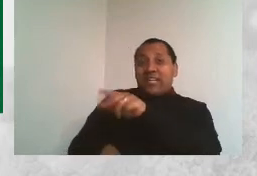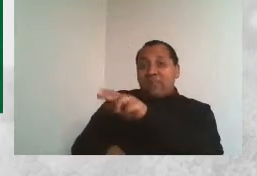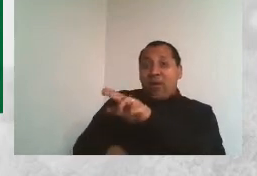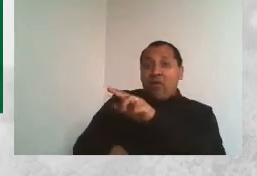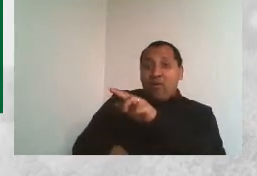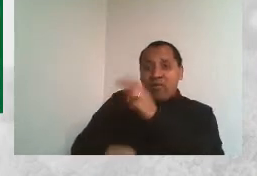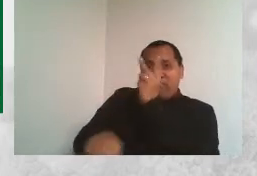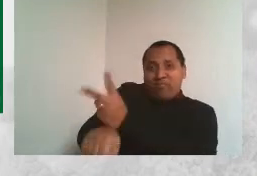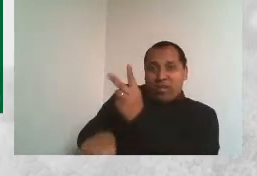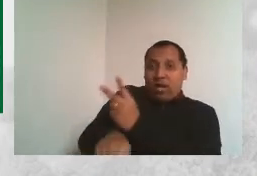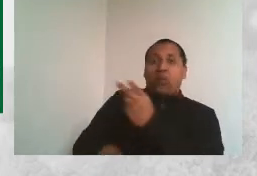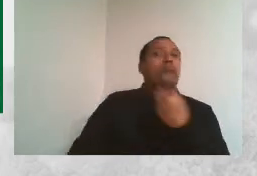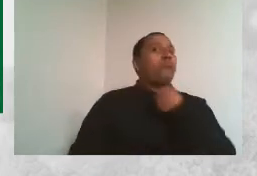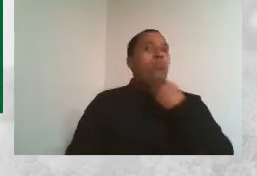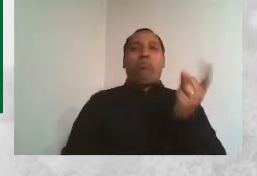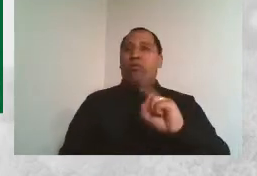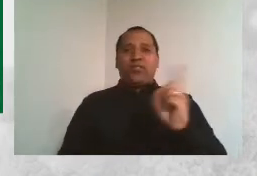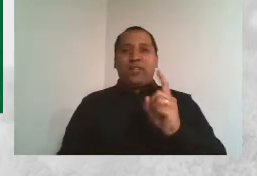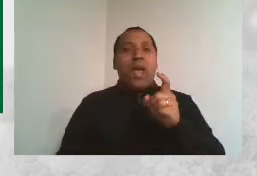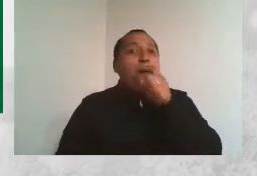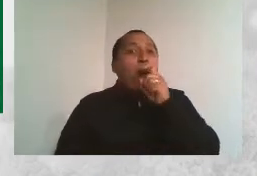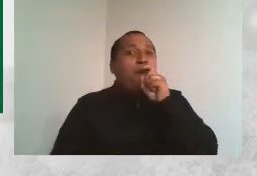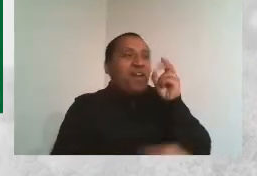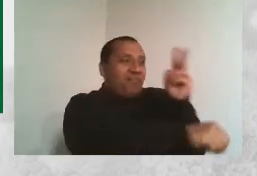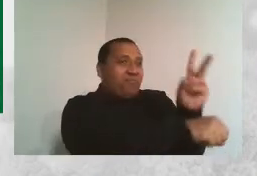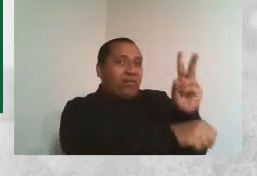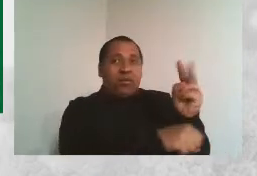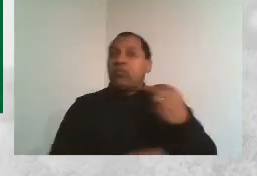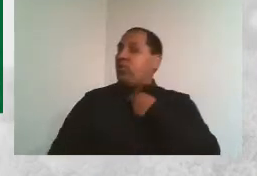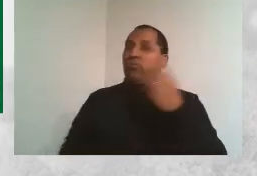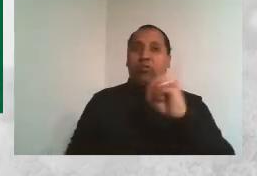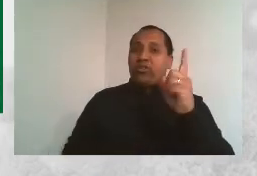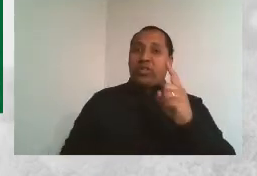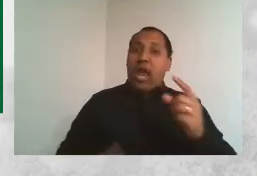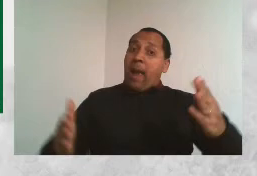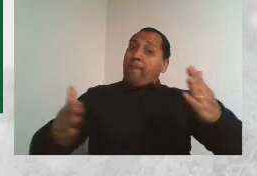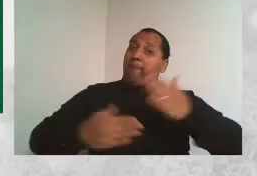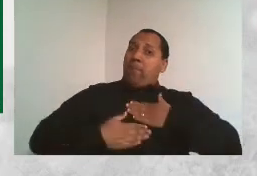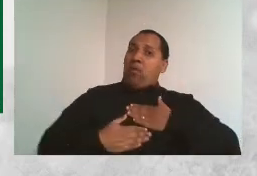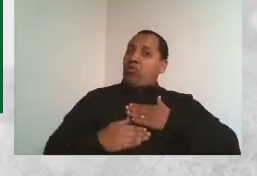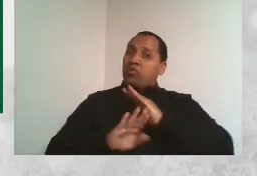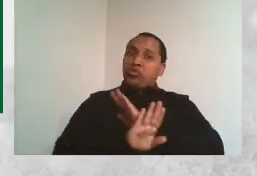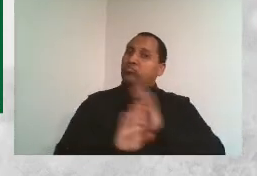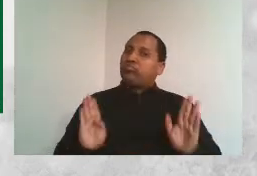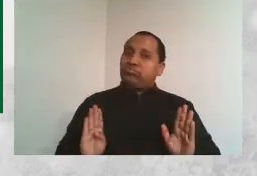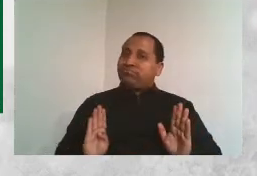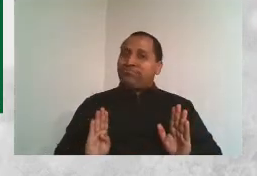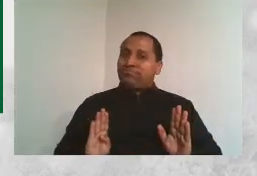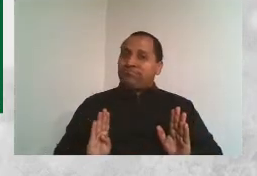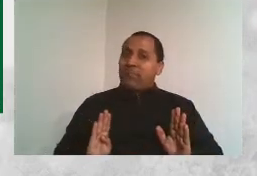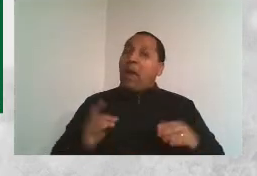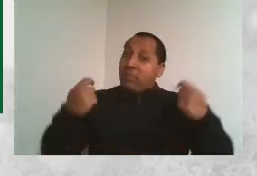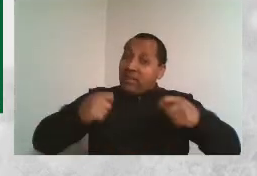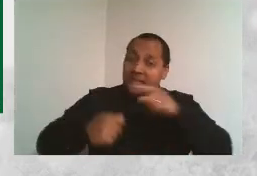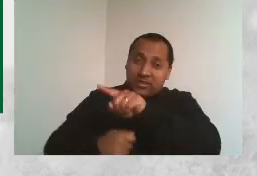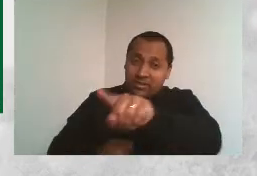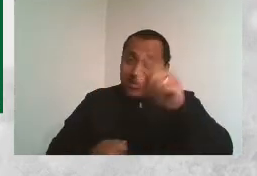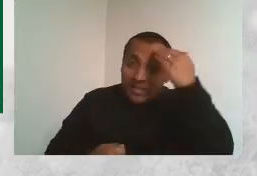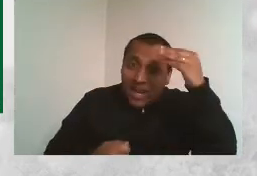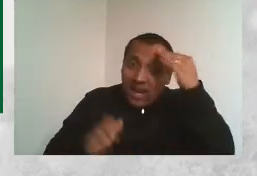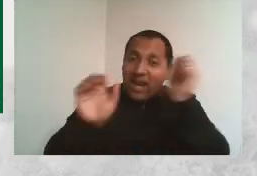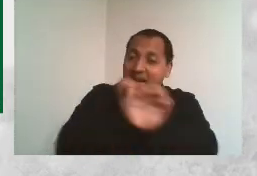para o meu pai, para a minha mãe. A minha máscara é a minha máscara. Então, isso tem que ficar muito claro, que a máscara, ela não pode